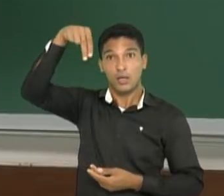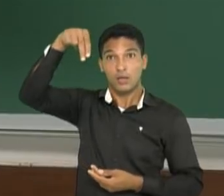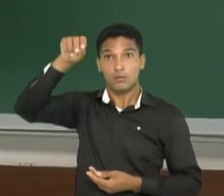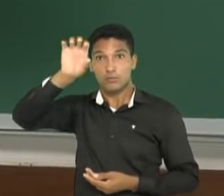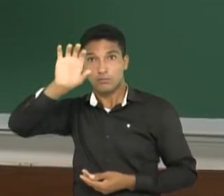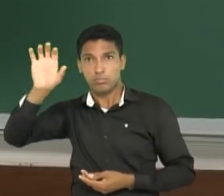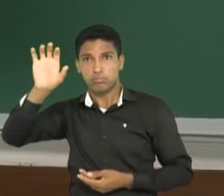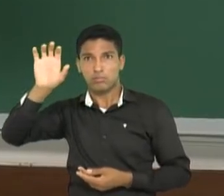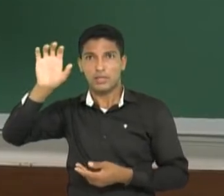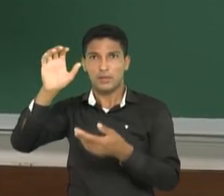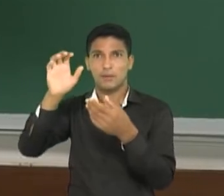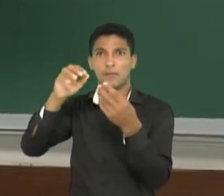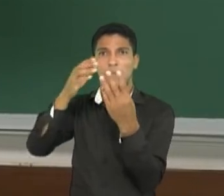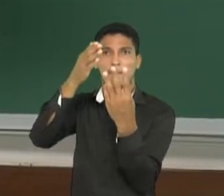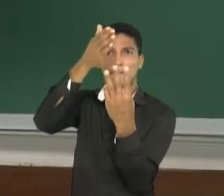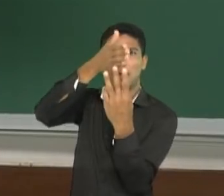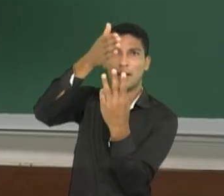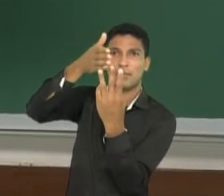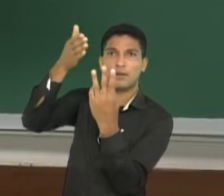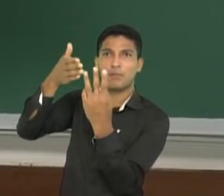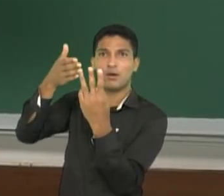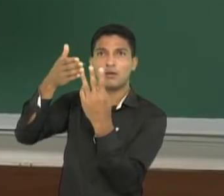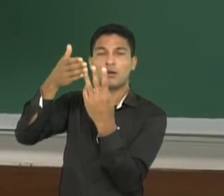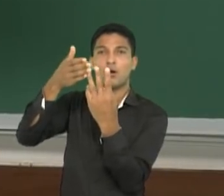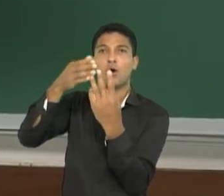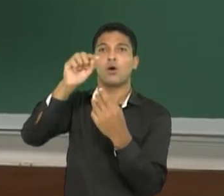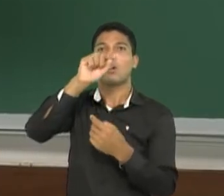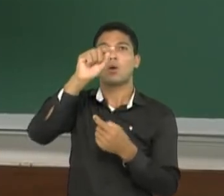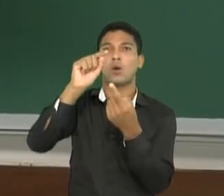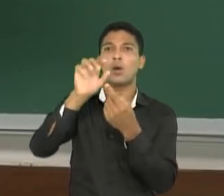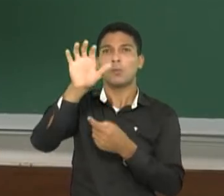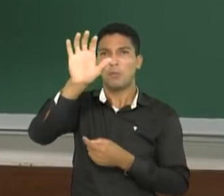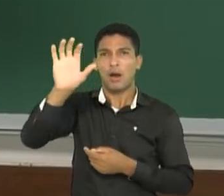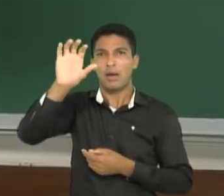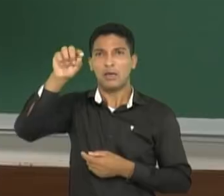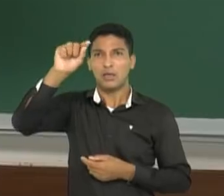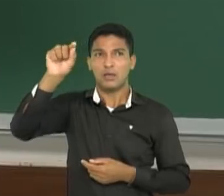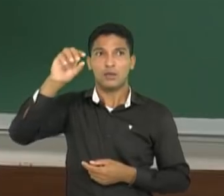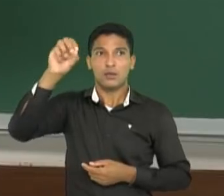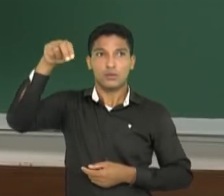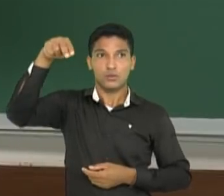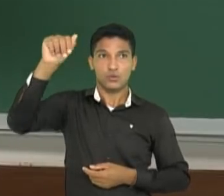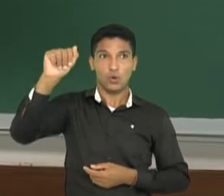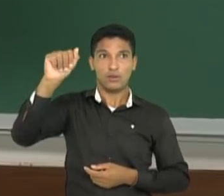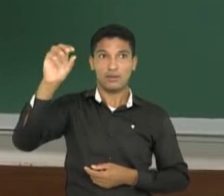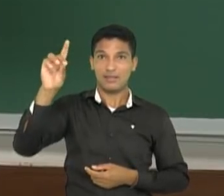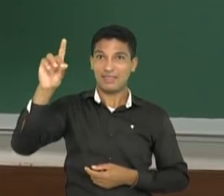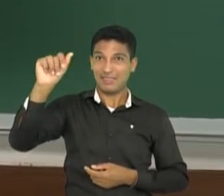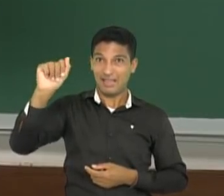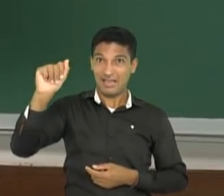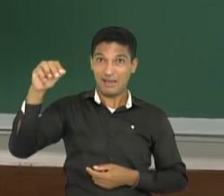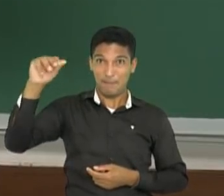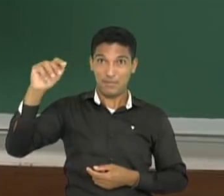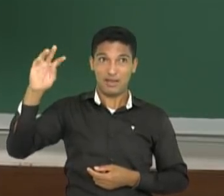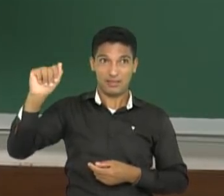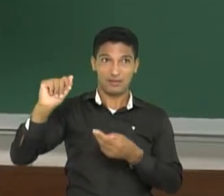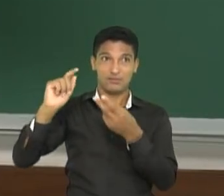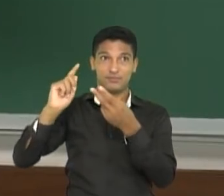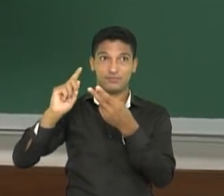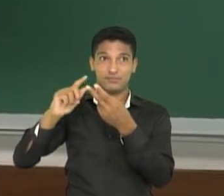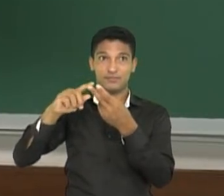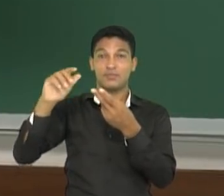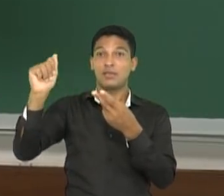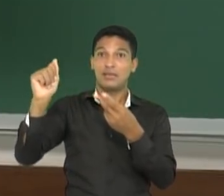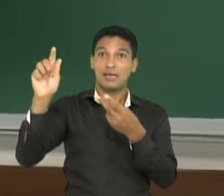da mata, agreste, sertão e meio norte. As características variam de uma área